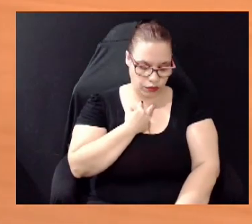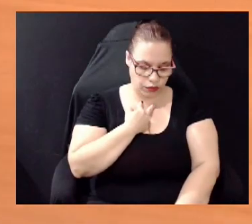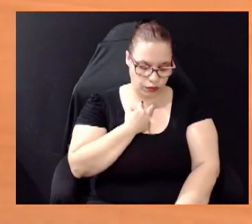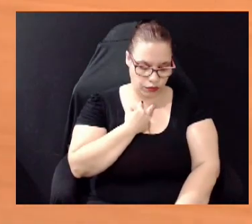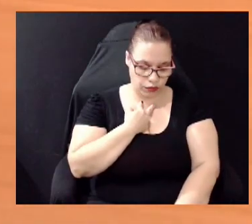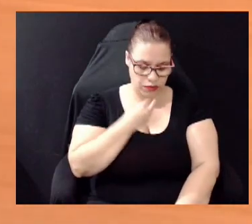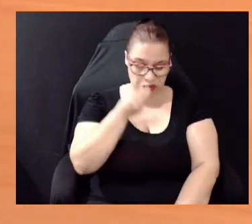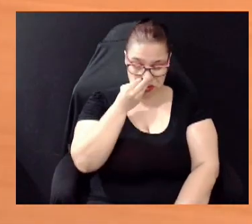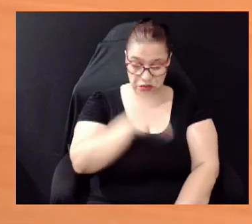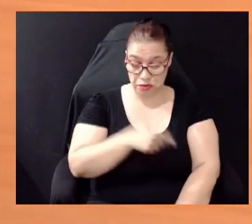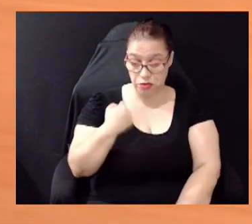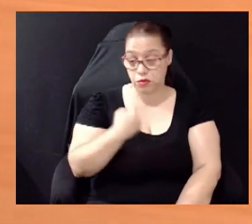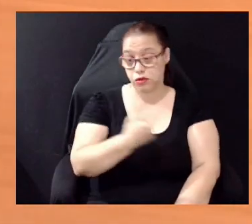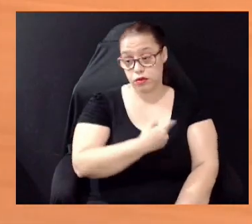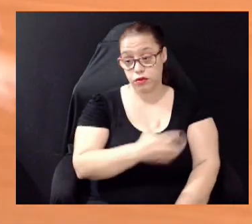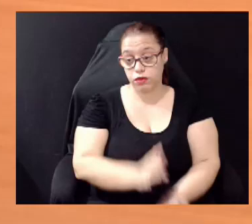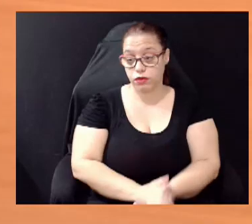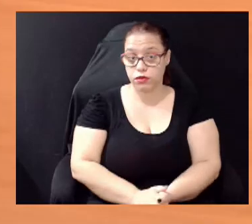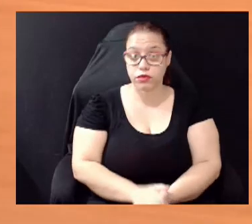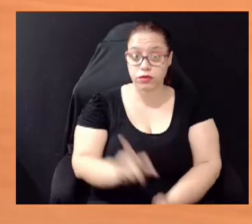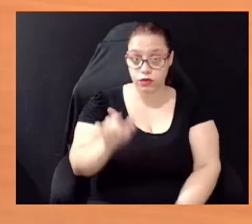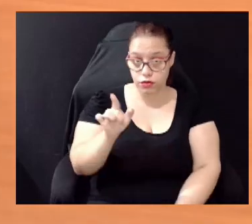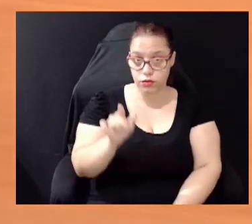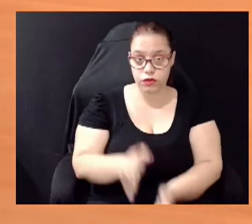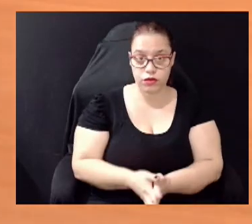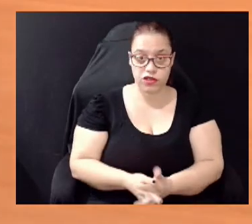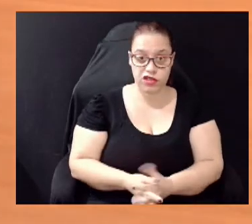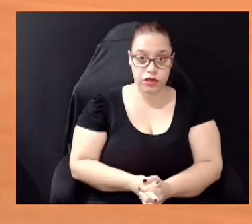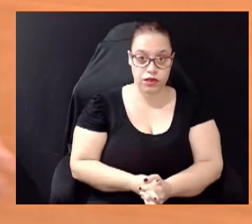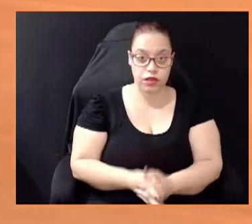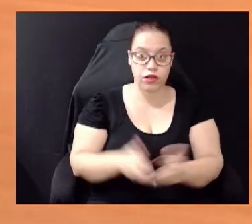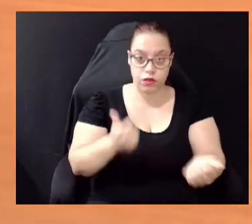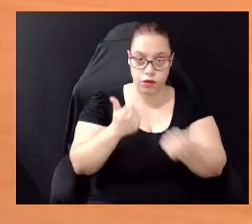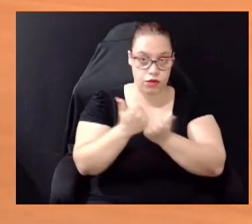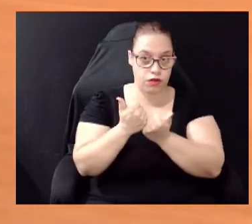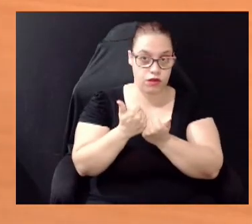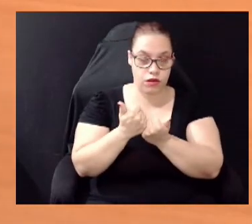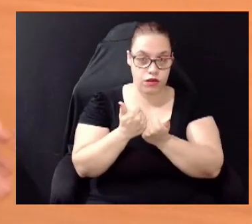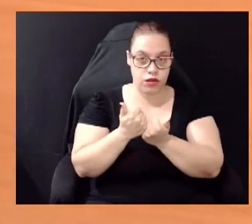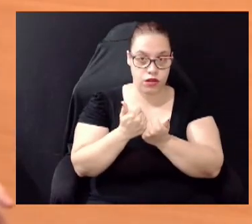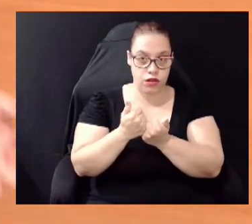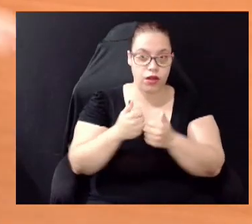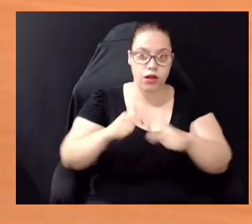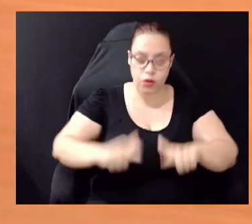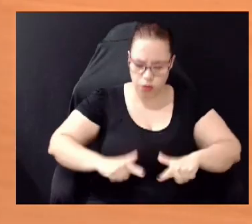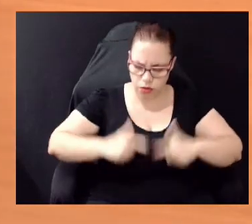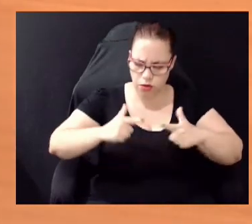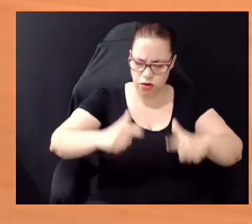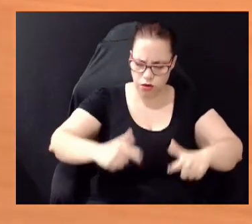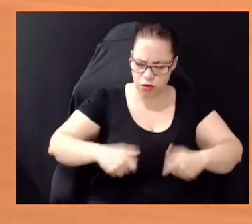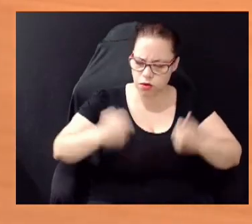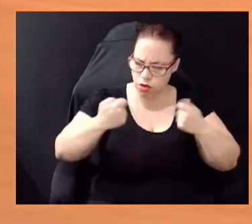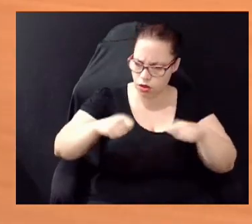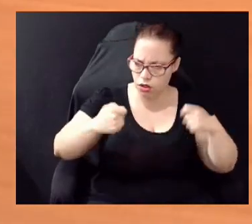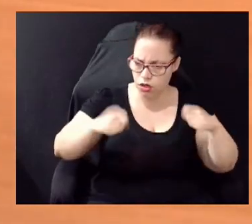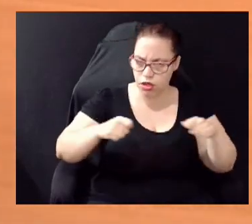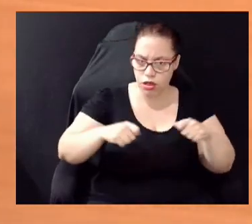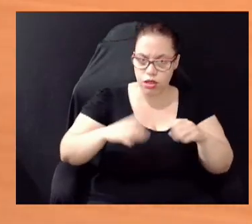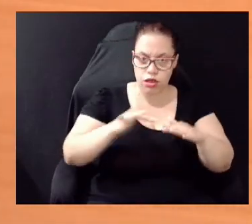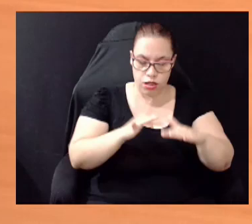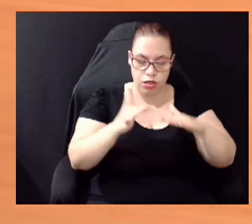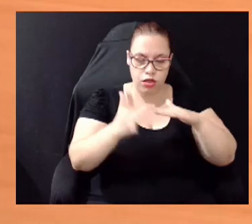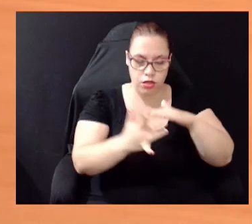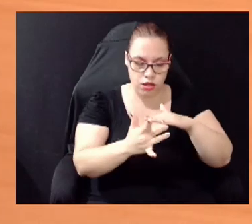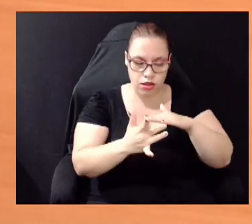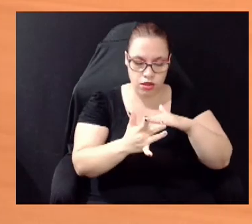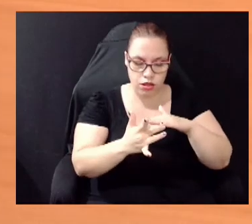né? Mas é isso, gente. Conta comigo com a minha luta, o que precisar, põe nas minhas redes sociais, que eu estou sempre aí,